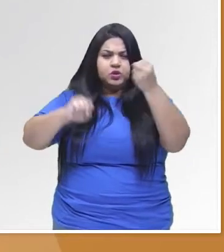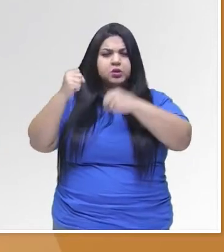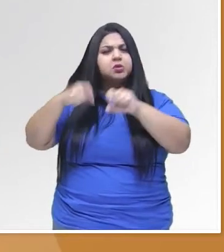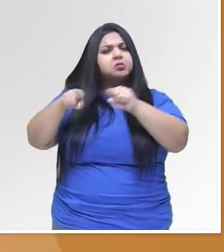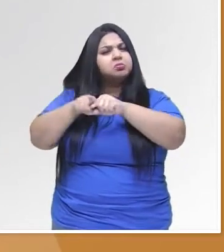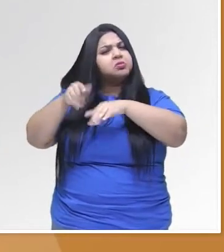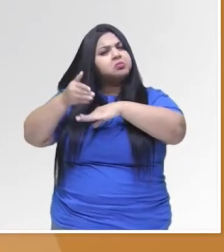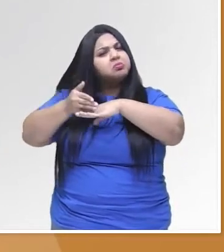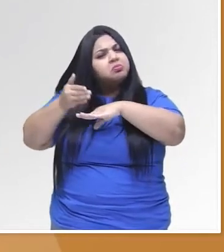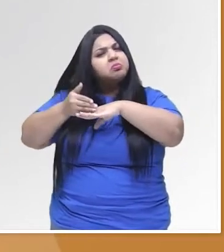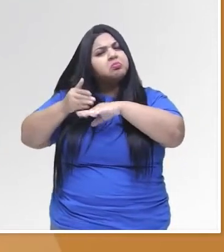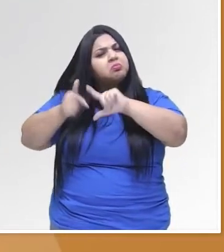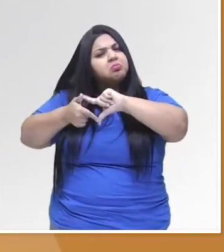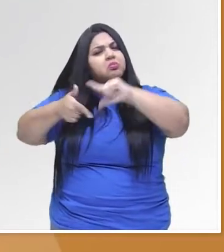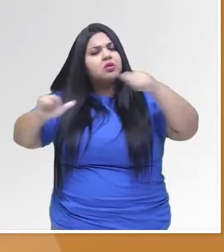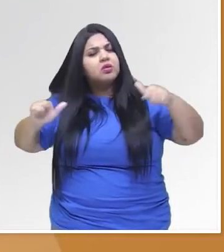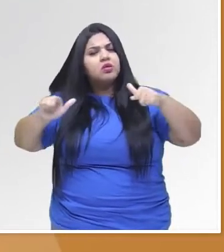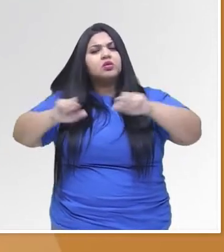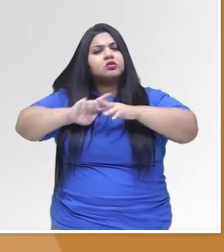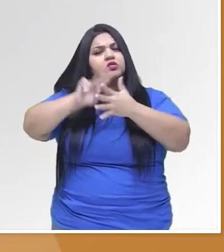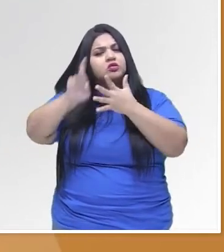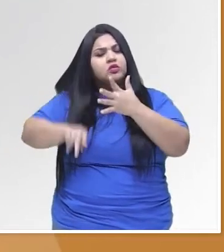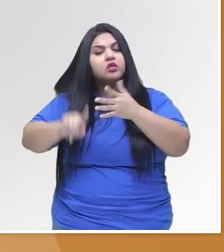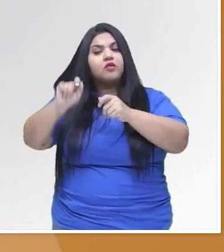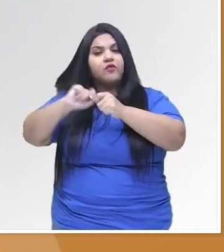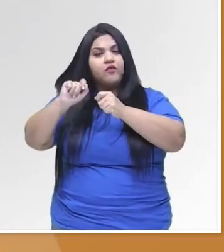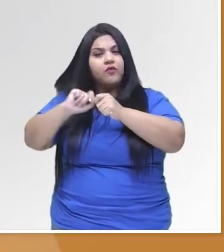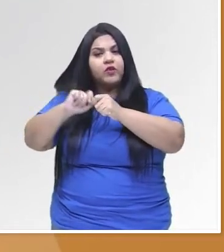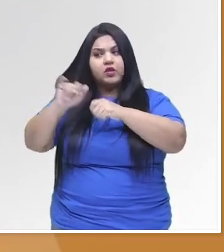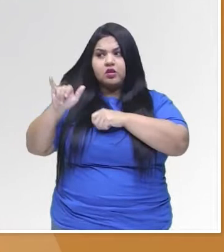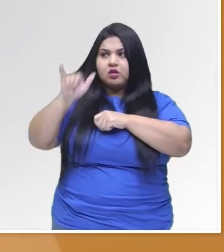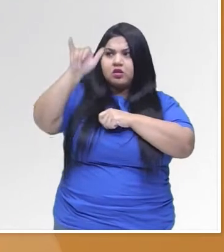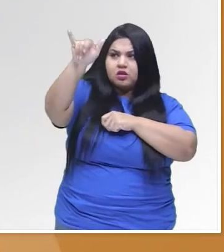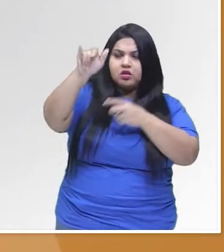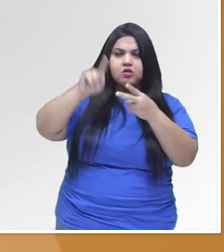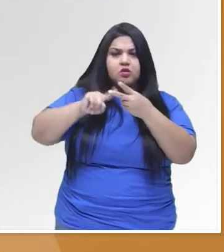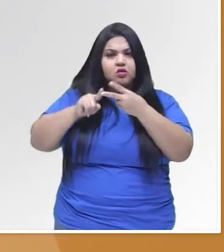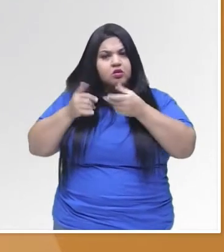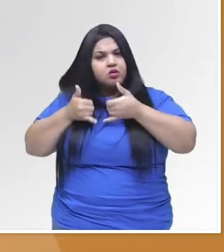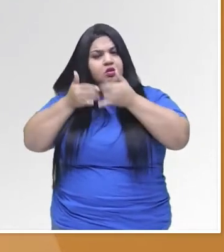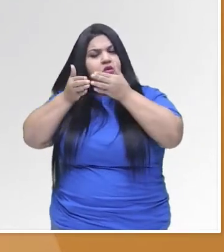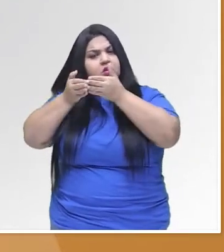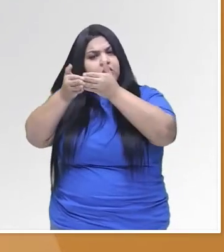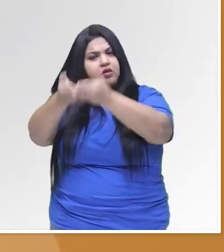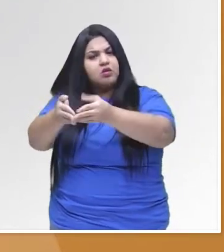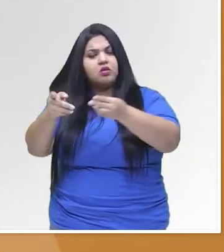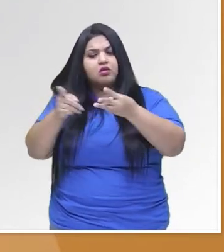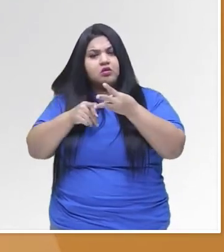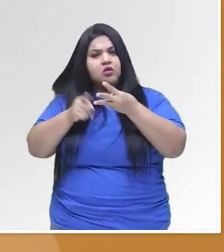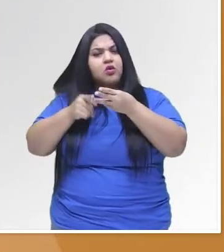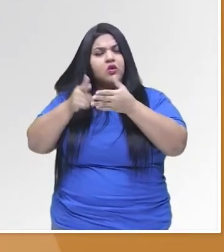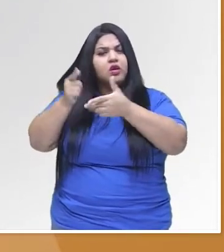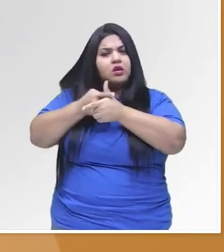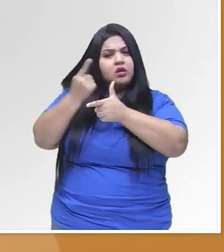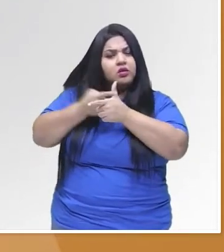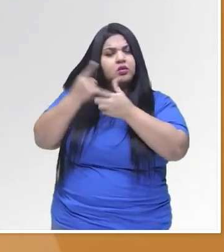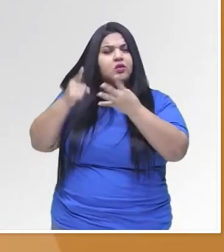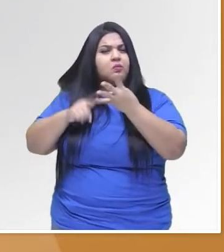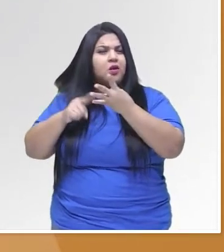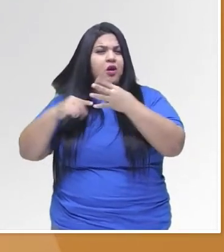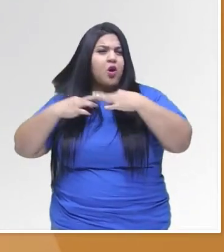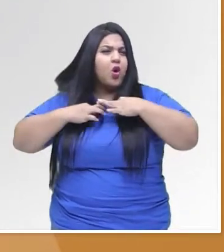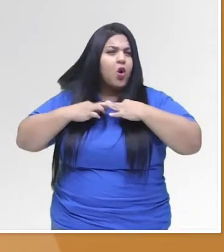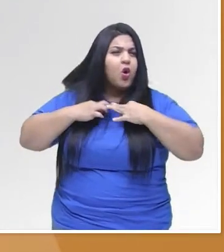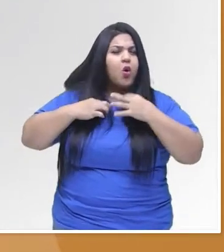diversificado, onde são fabricados aviões, navios, sapatos, roupas,